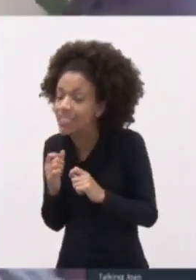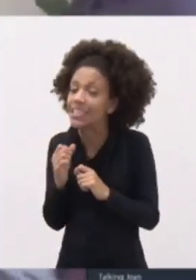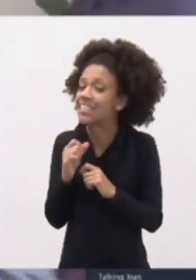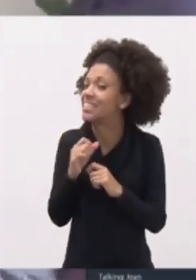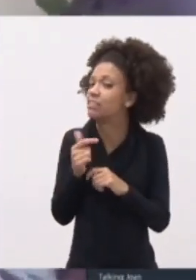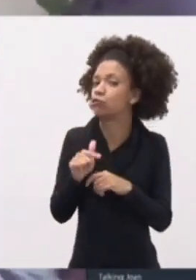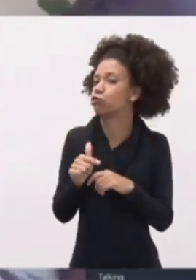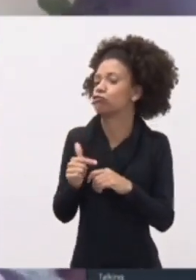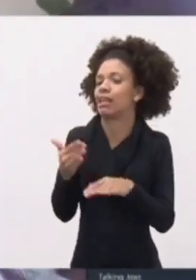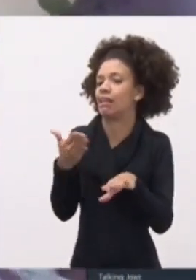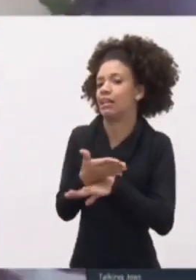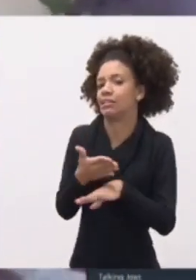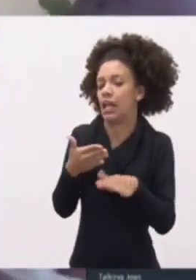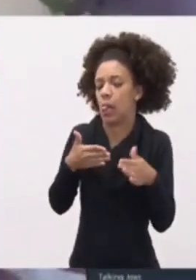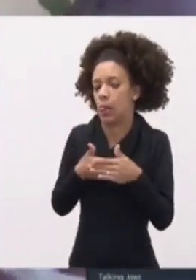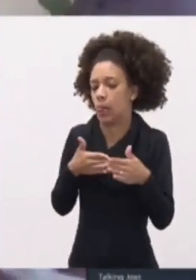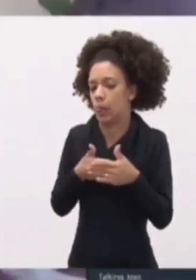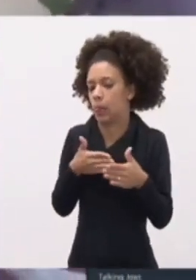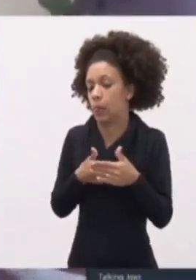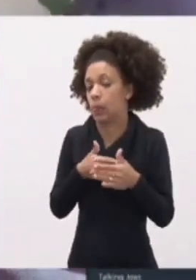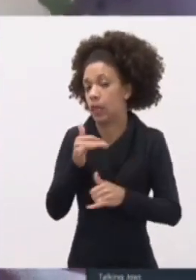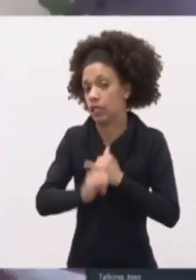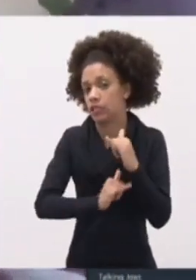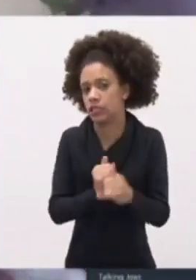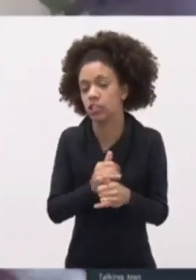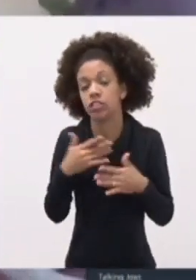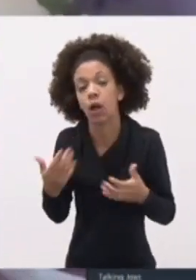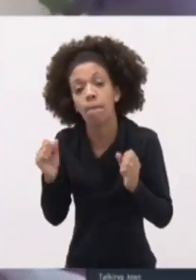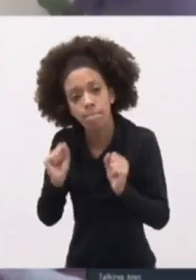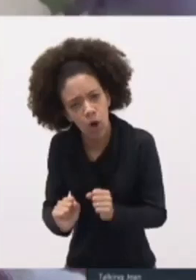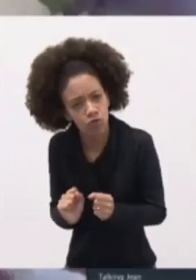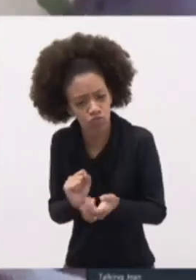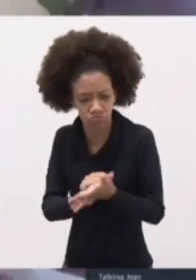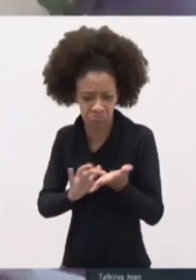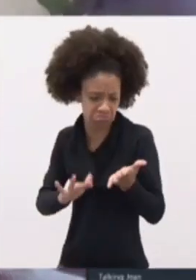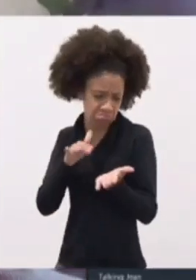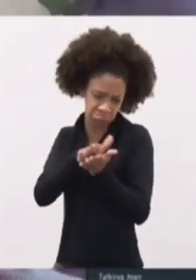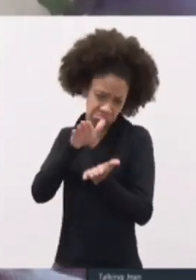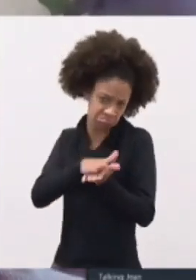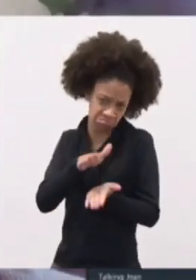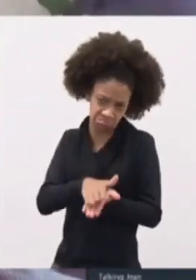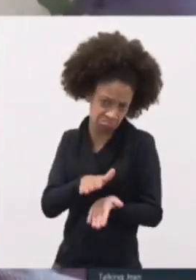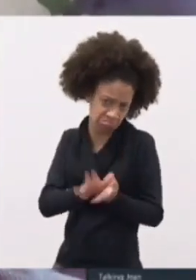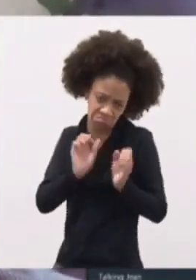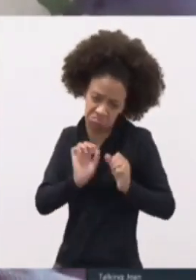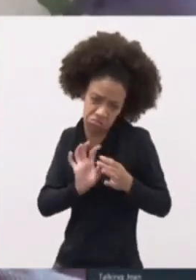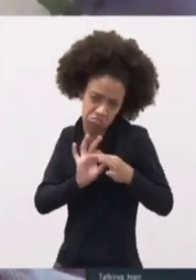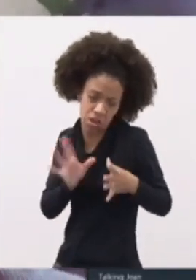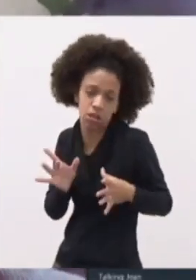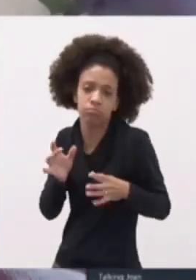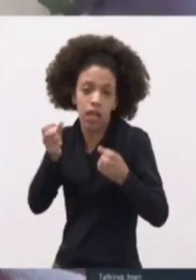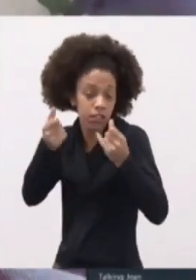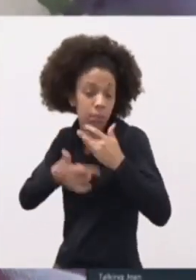acesso à internet. Então, você pode trabalhar com material impresso, por exemplo. Eu contei para vocês aqui na live